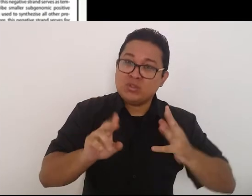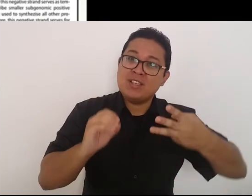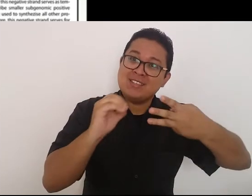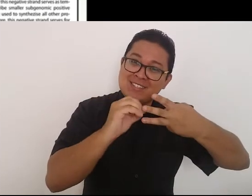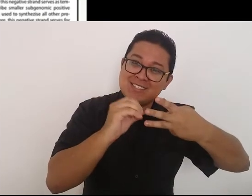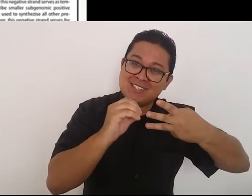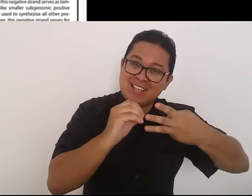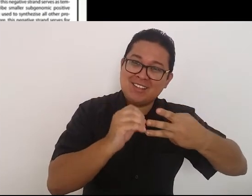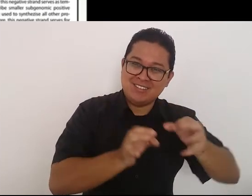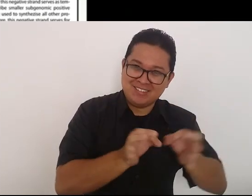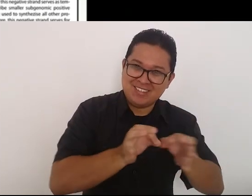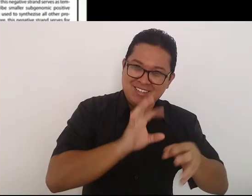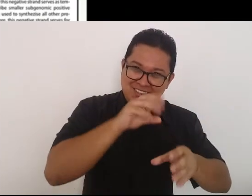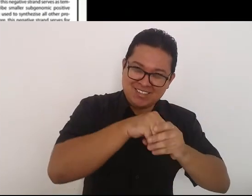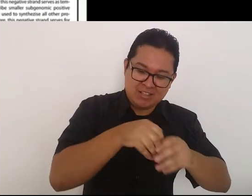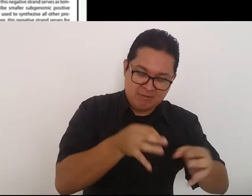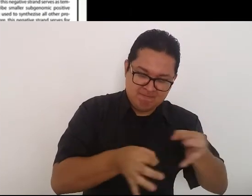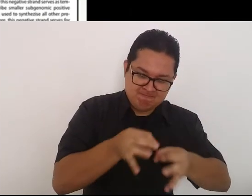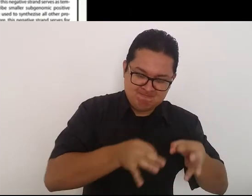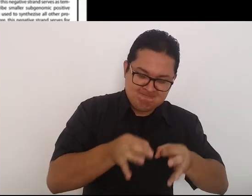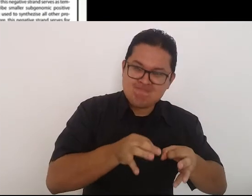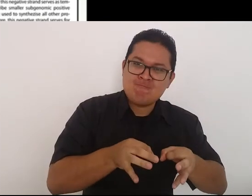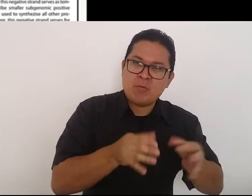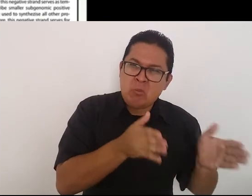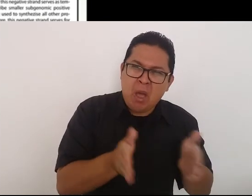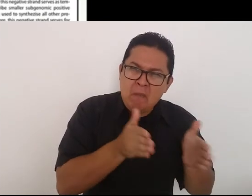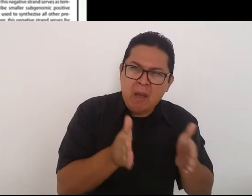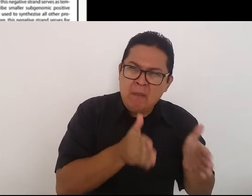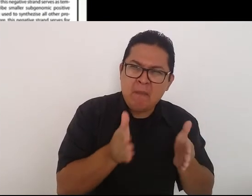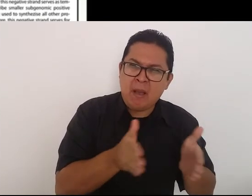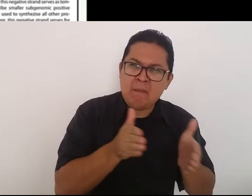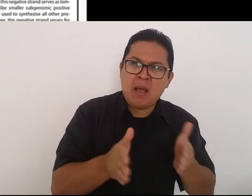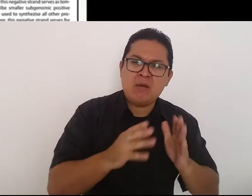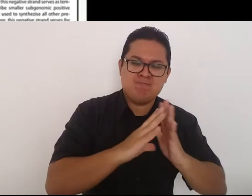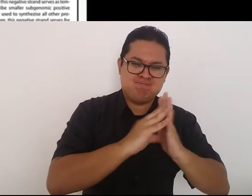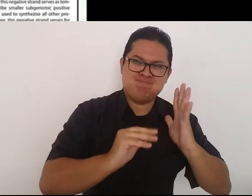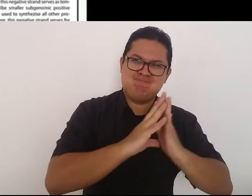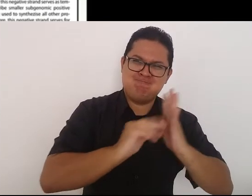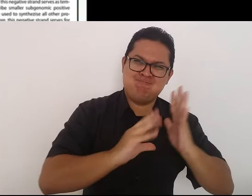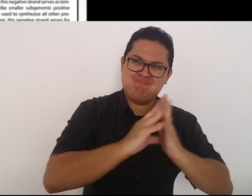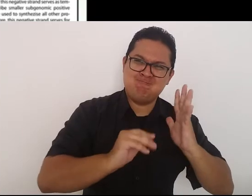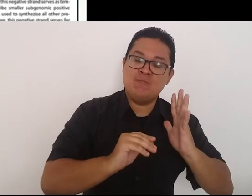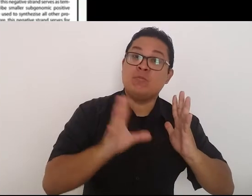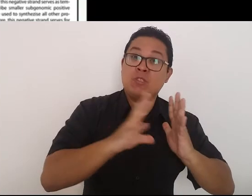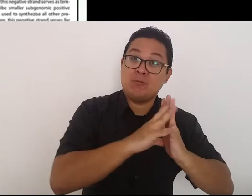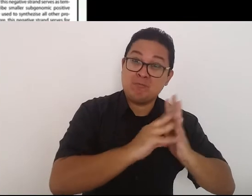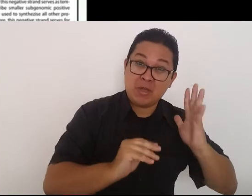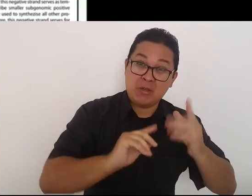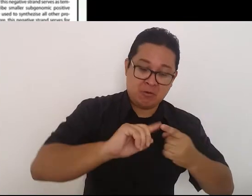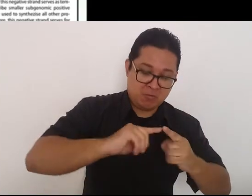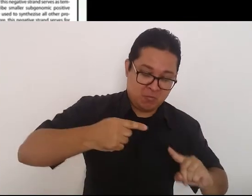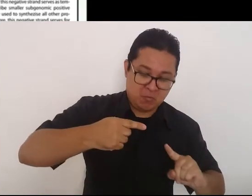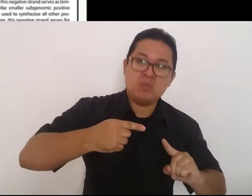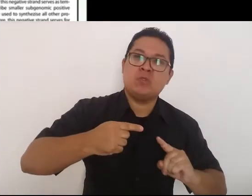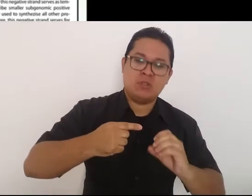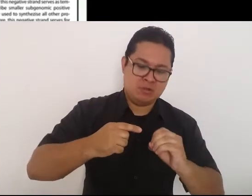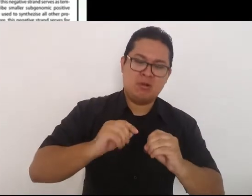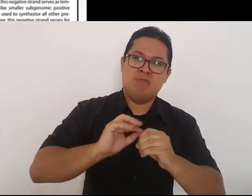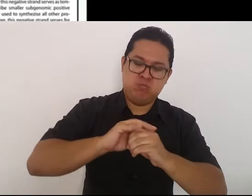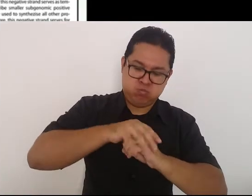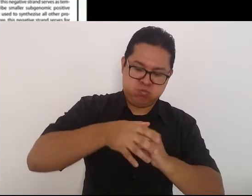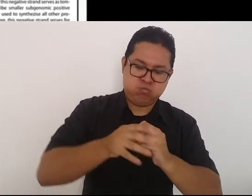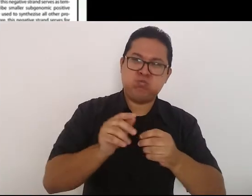vai produzir um monte de proteínas do vírus, um monte. Então ele está um carimbador aqui, produzindo um monte